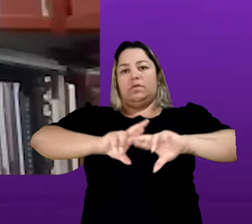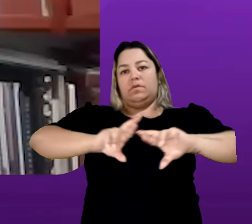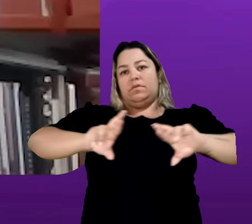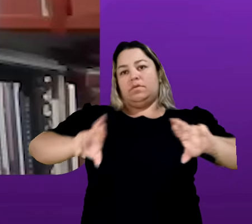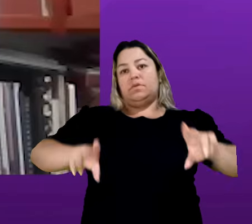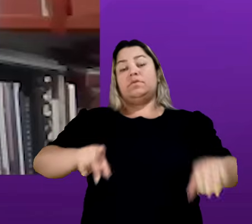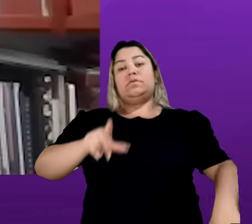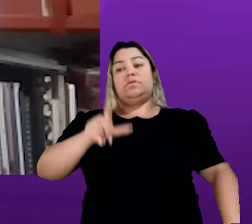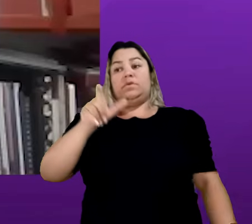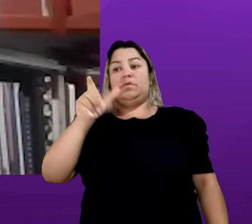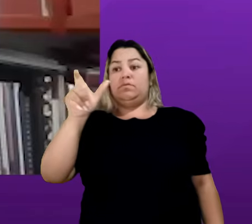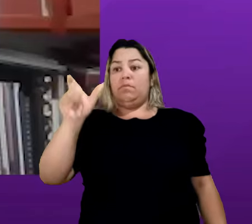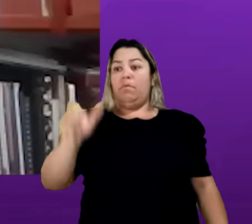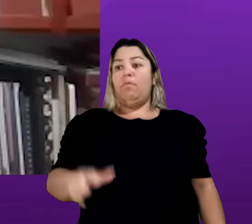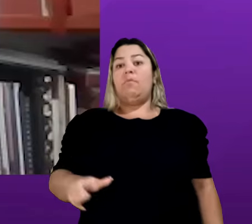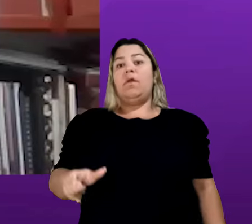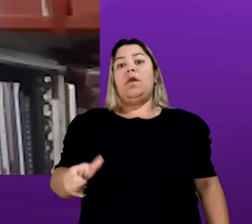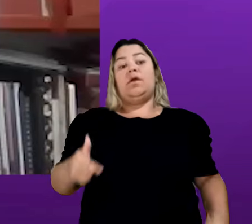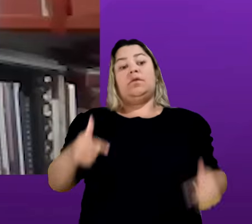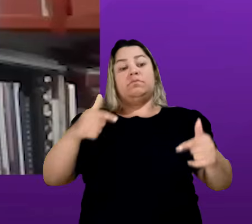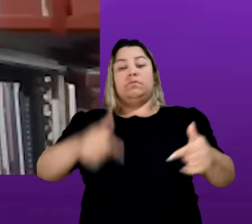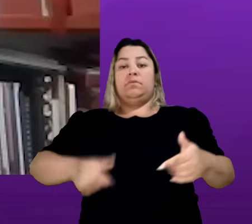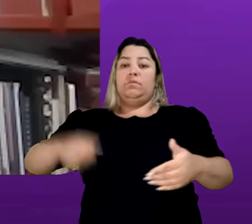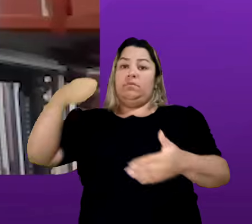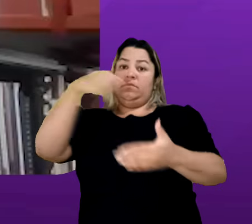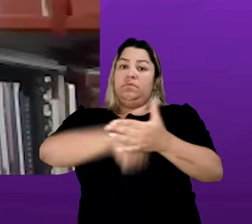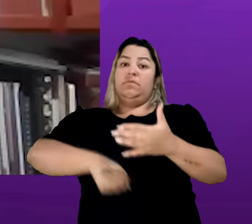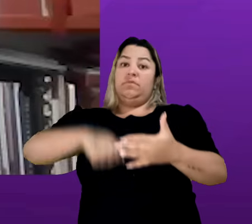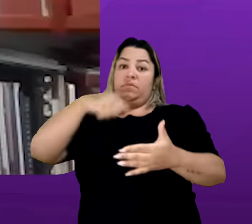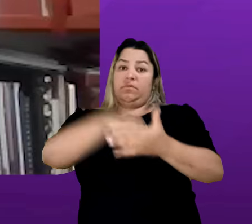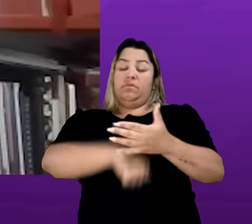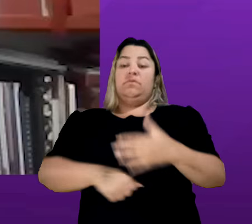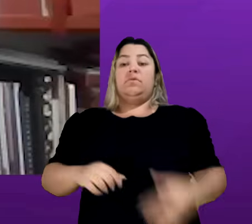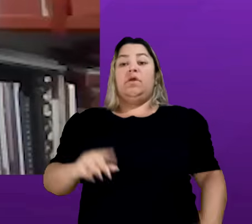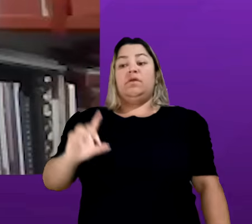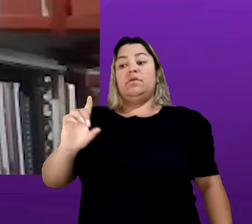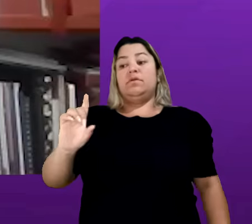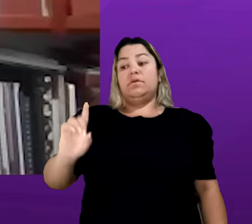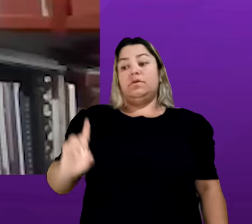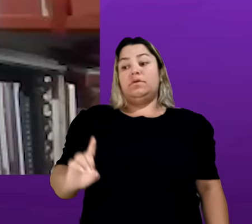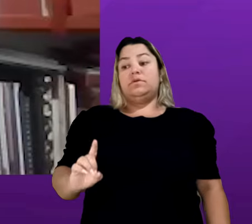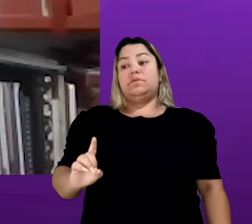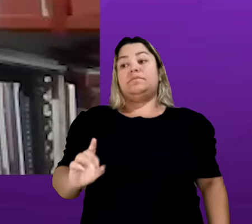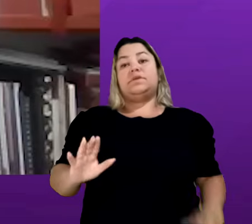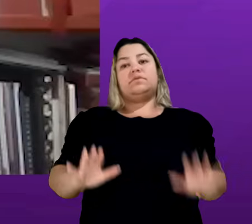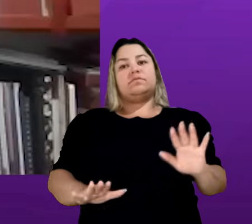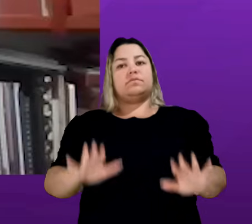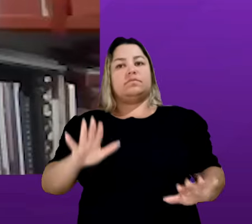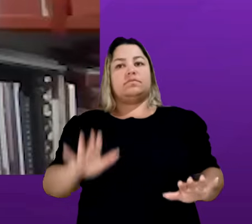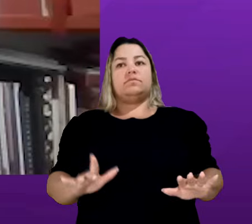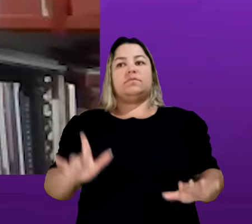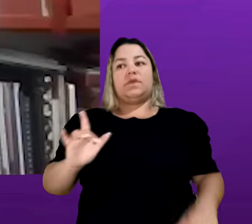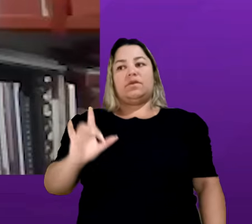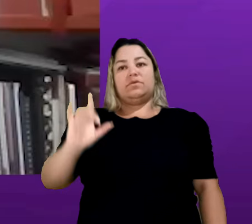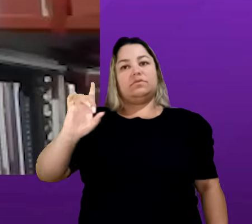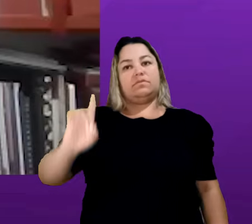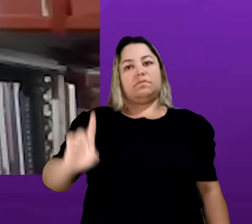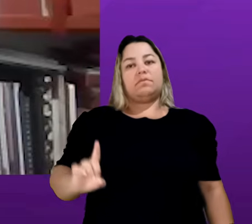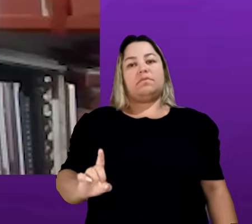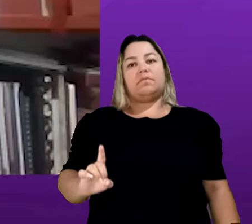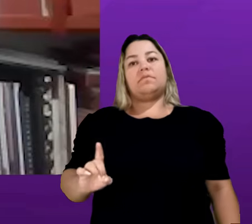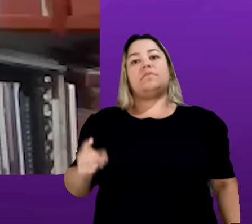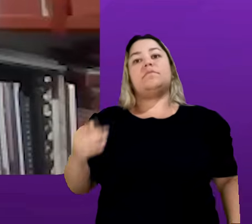ser militante e ser direção, né? Às vezes nem militante, é direção, você entra direto